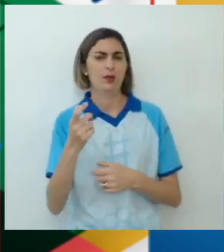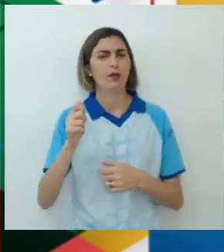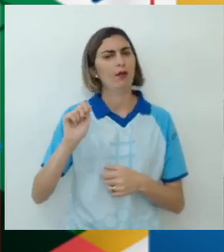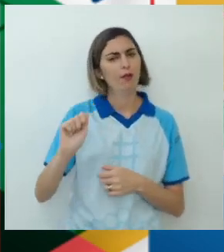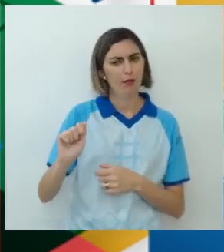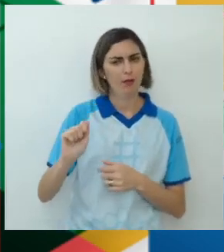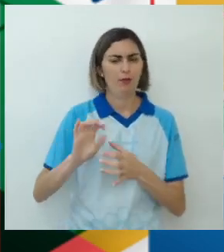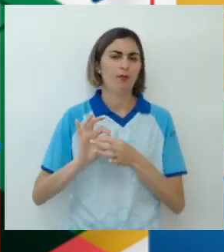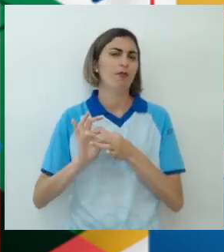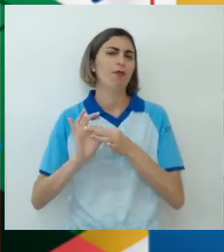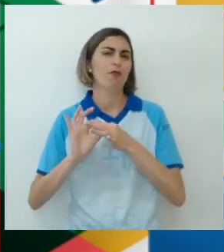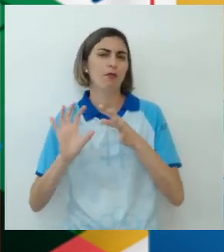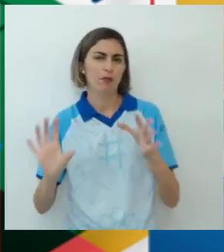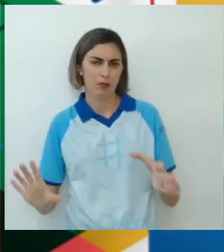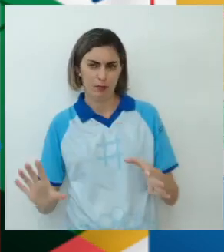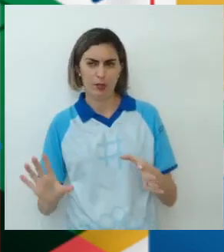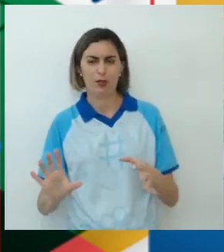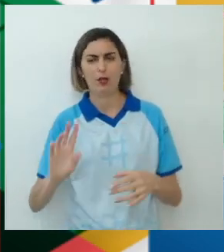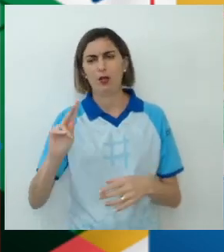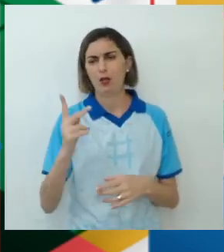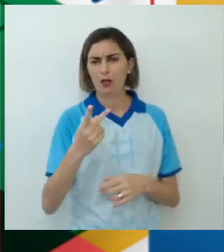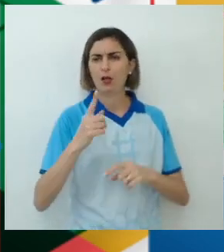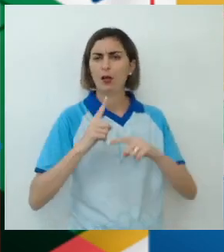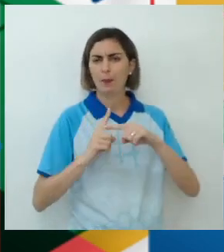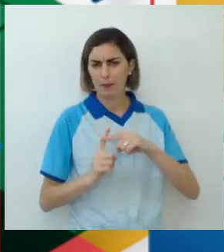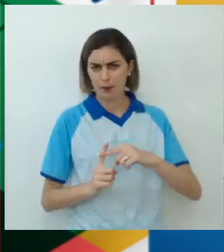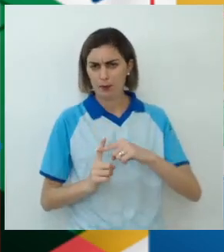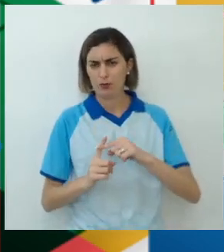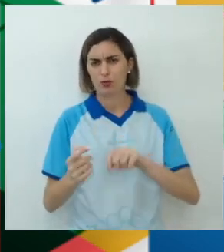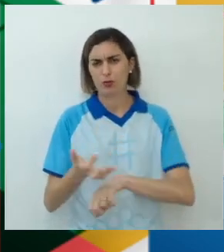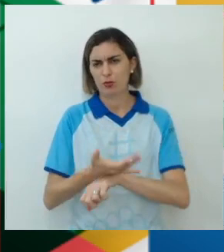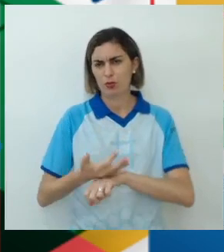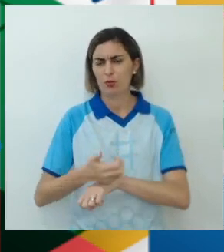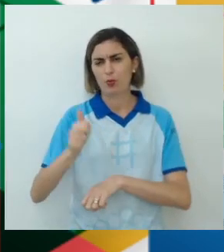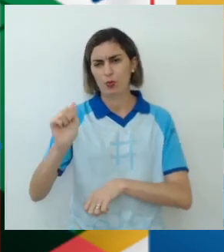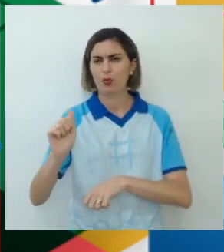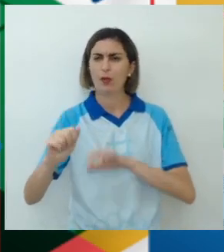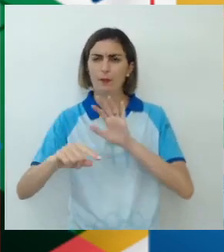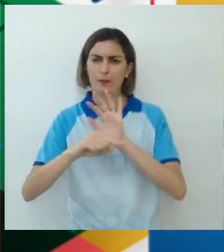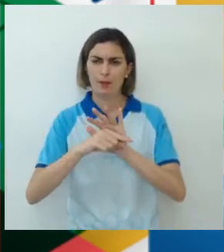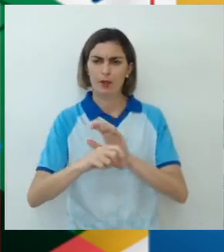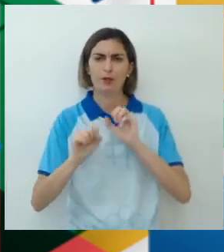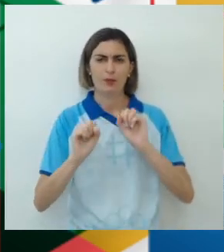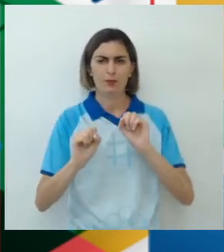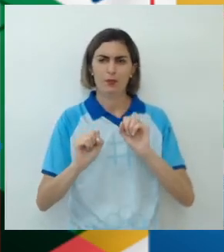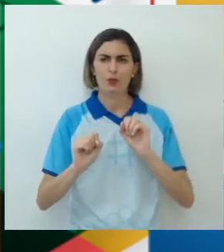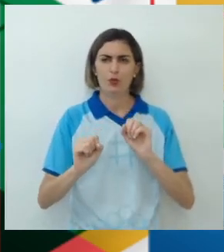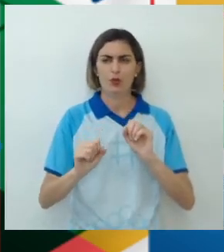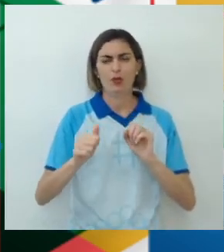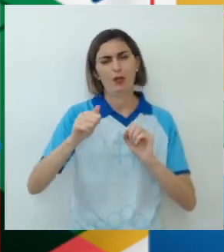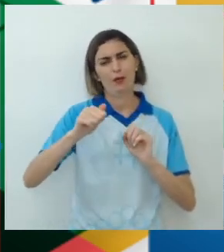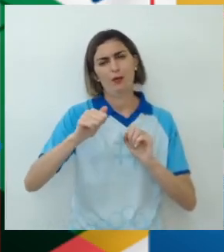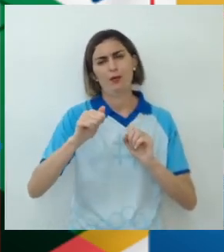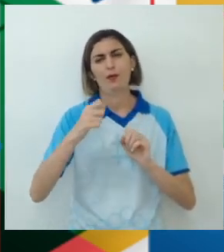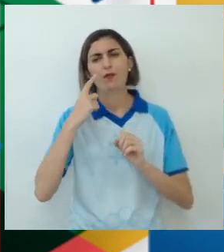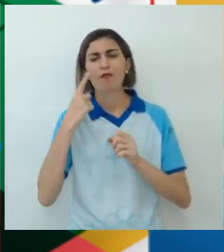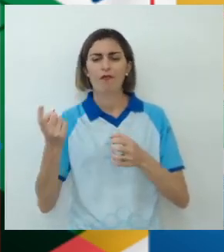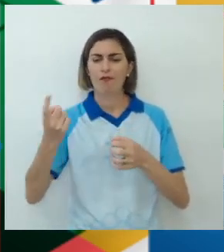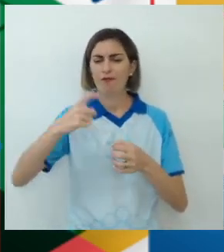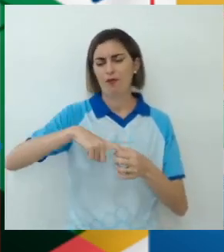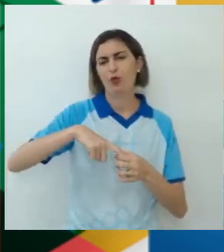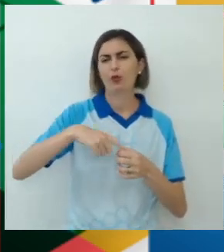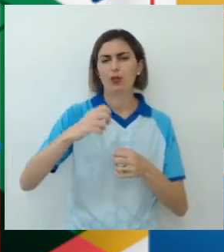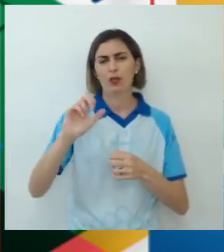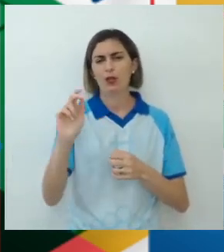pode liberar H+ se comportando como um ácido, o A- pode prender-se ao H+ e voltar a